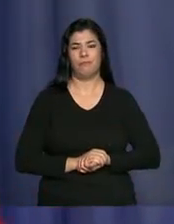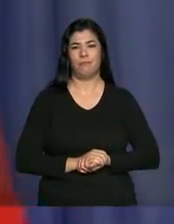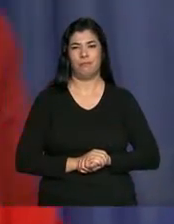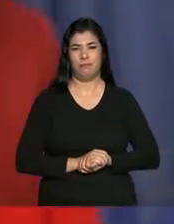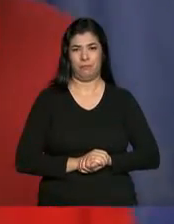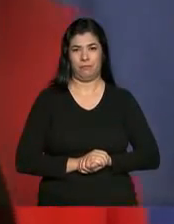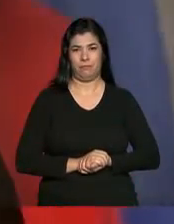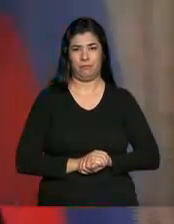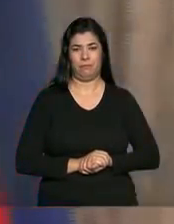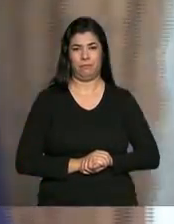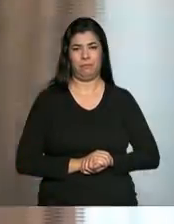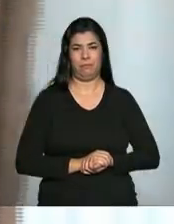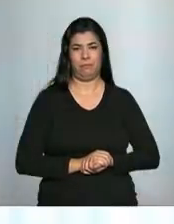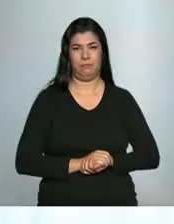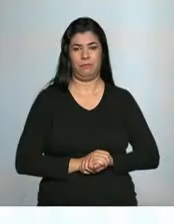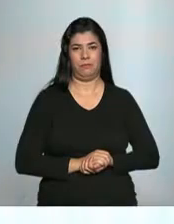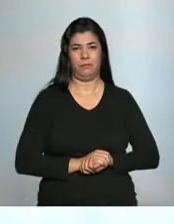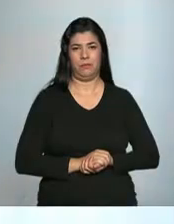Obrigado.